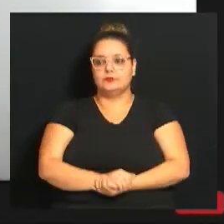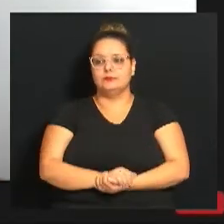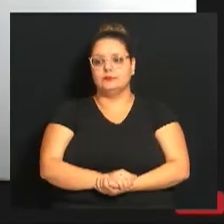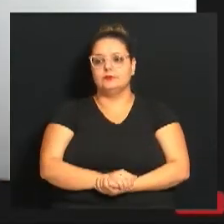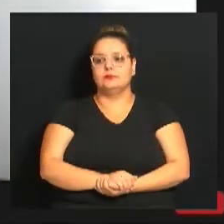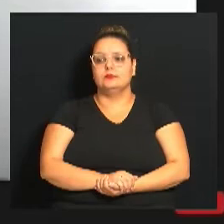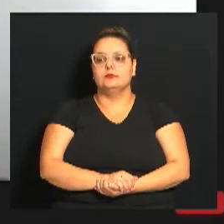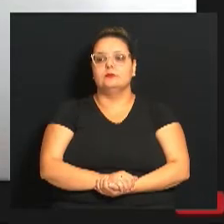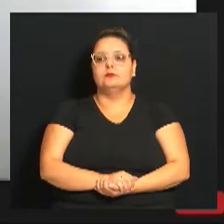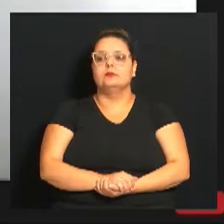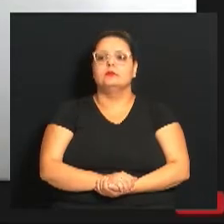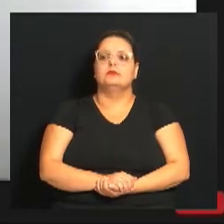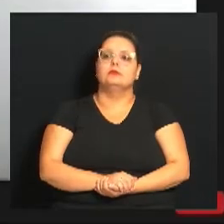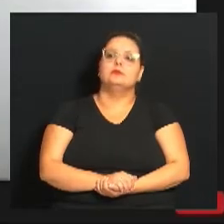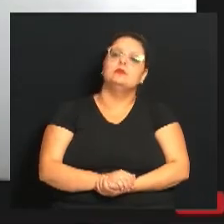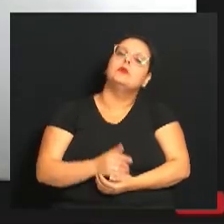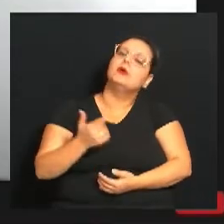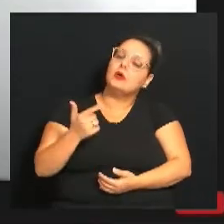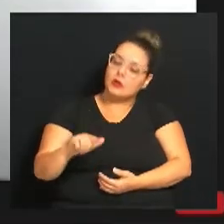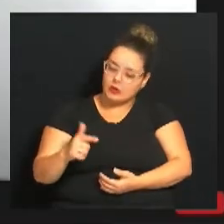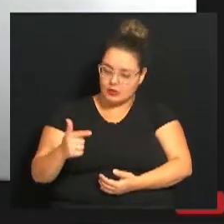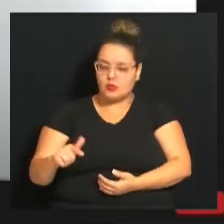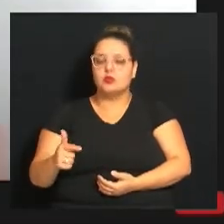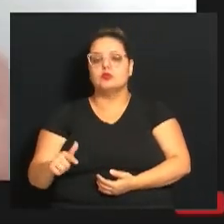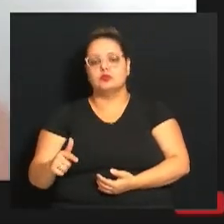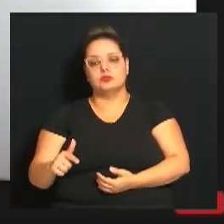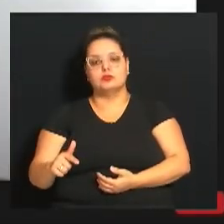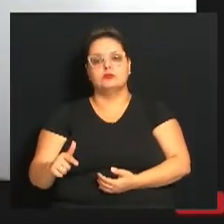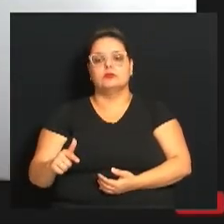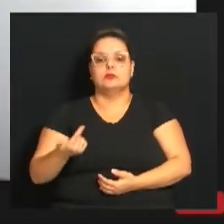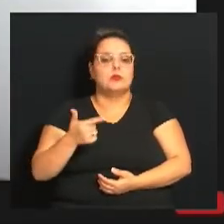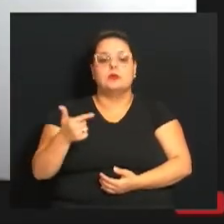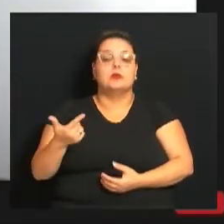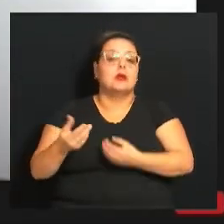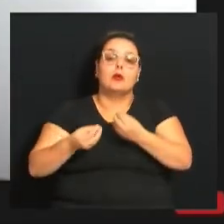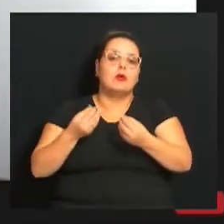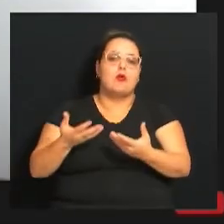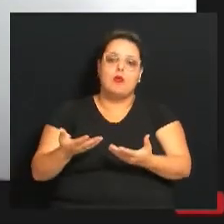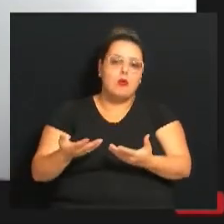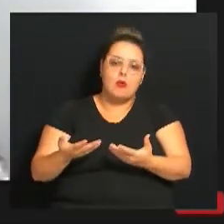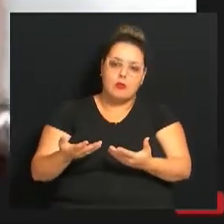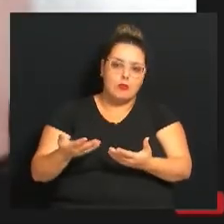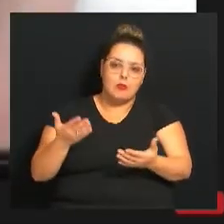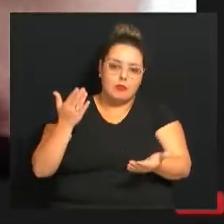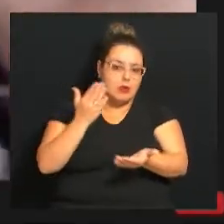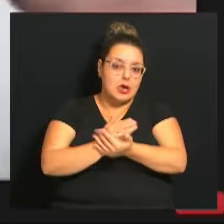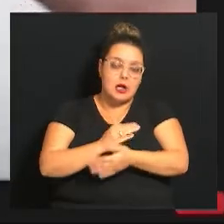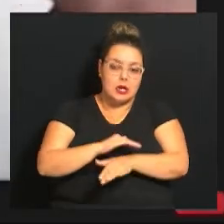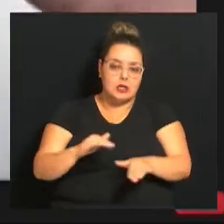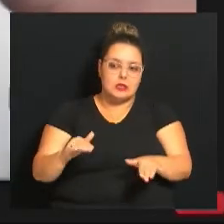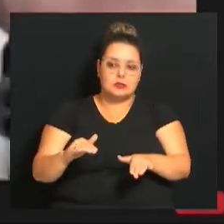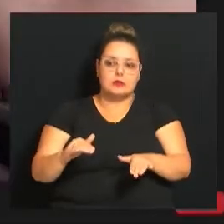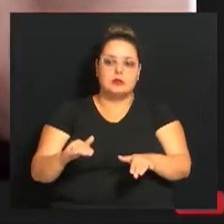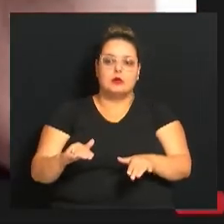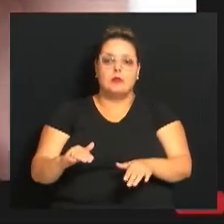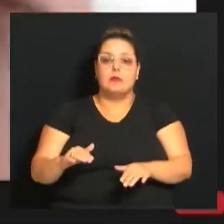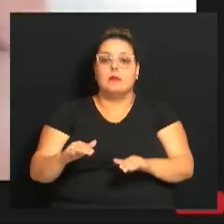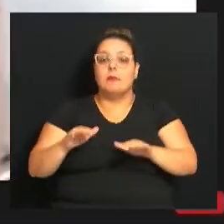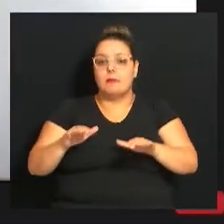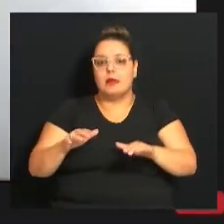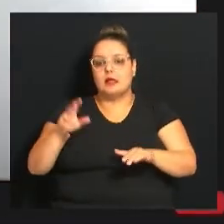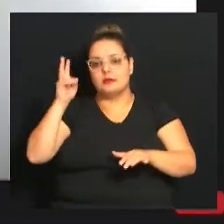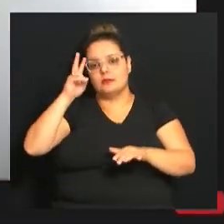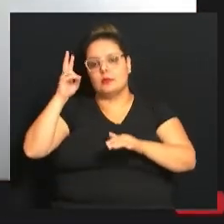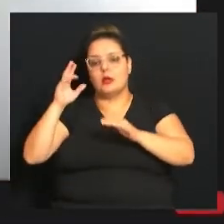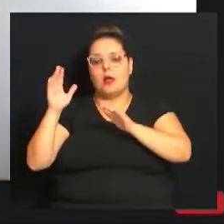a revista ela vai continuar existindo e continua, não tem como você não ter esse veículo, ele vai continuar, mas as tiragens, elas historicamente foram